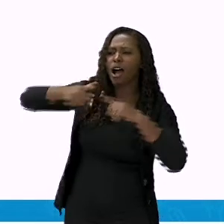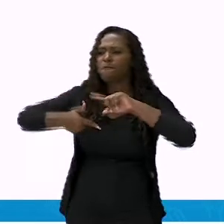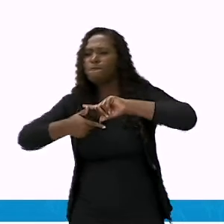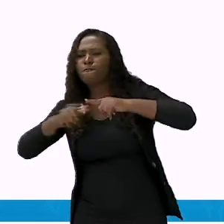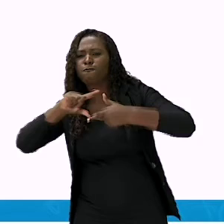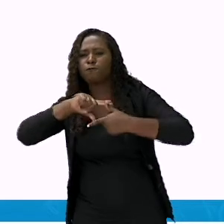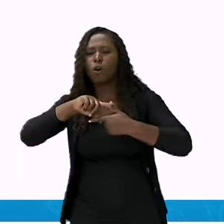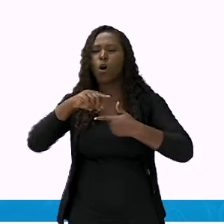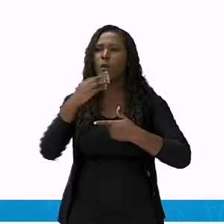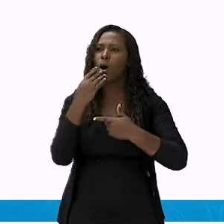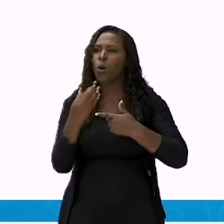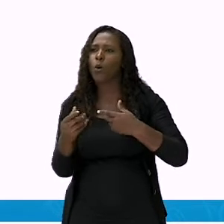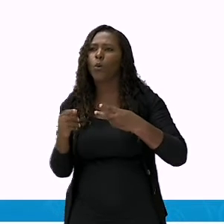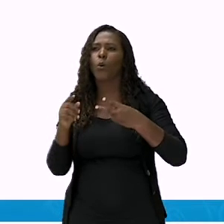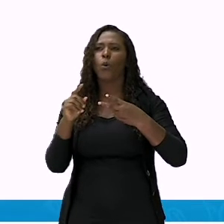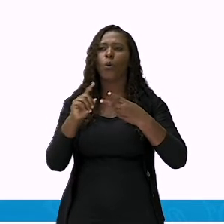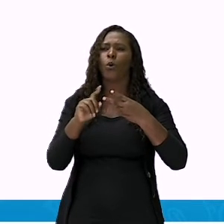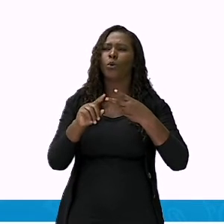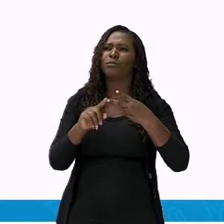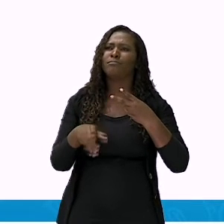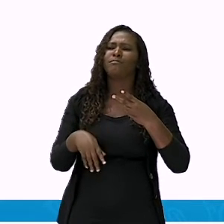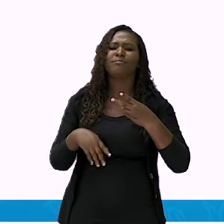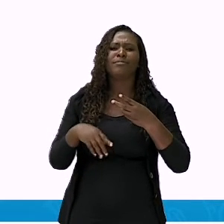linhas, são diferentes.